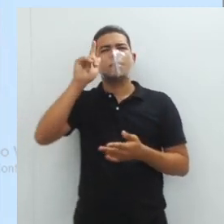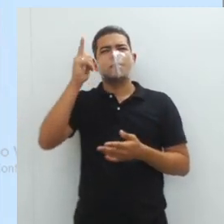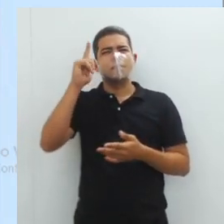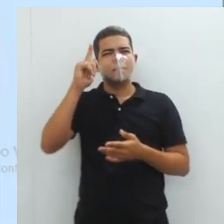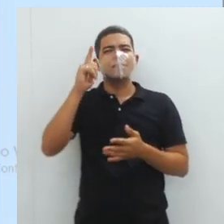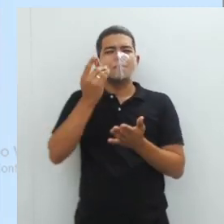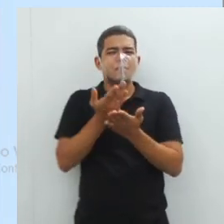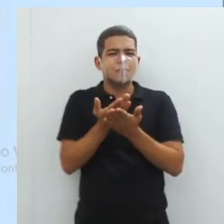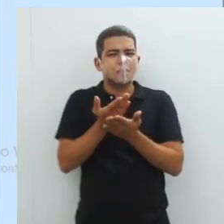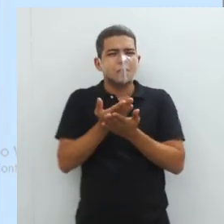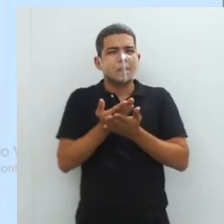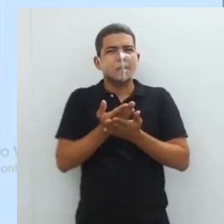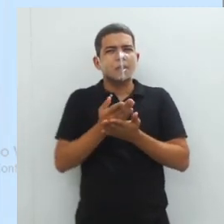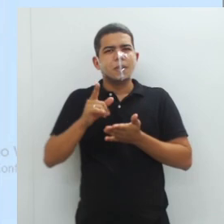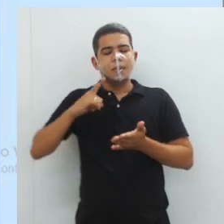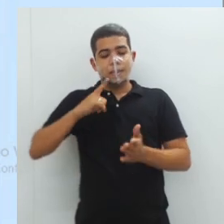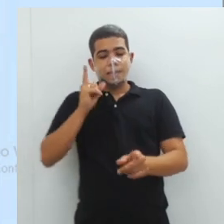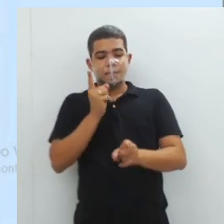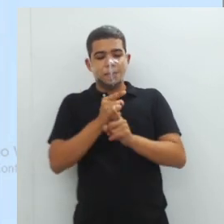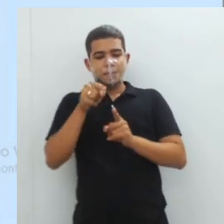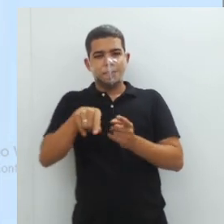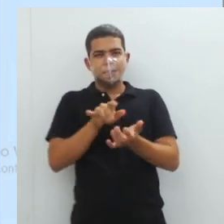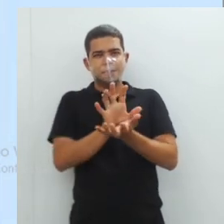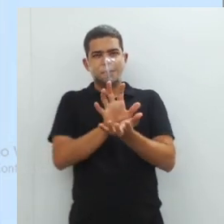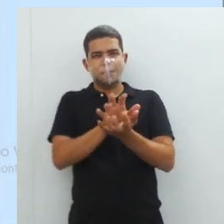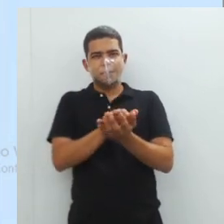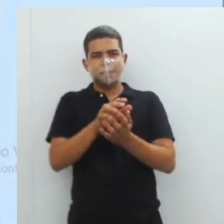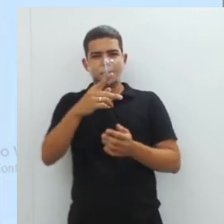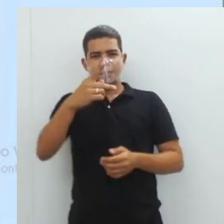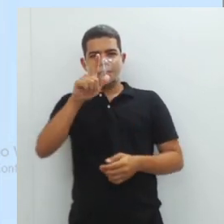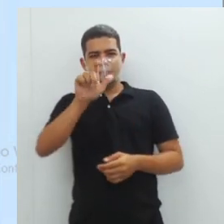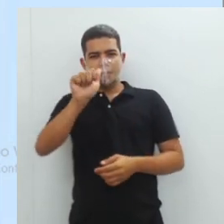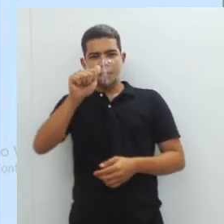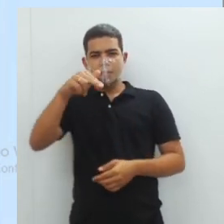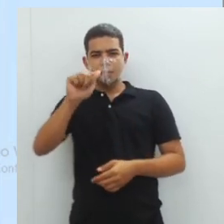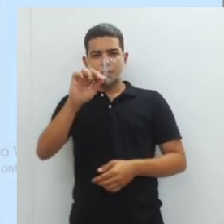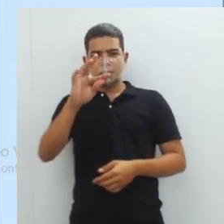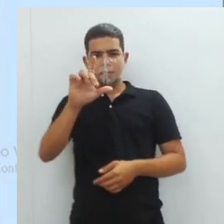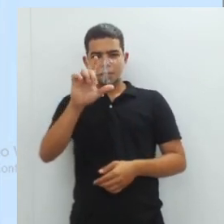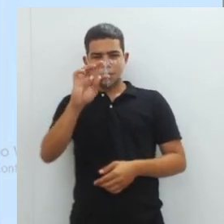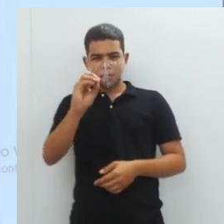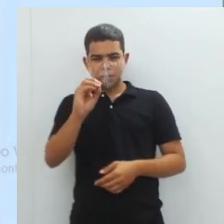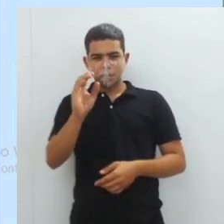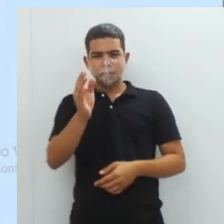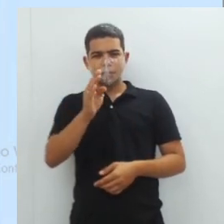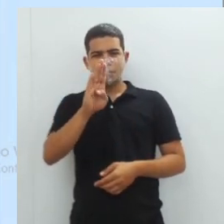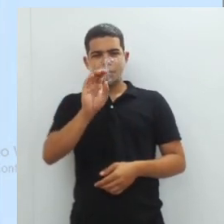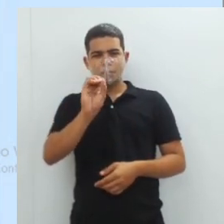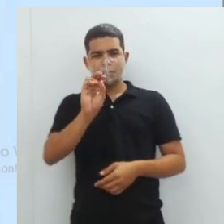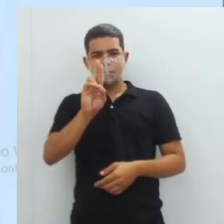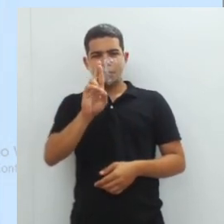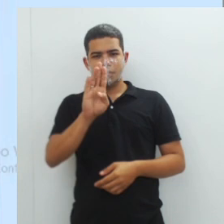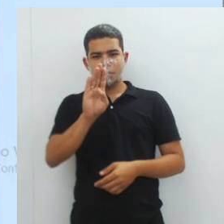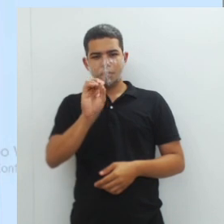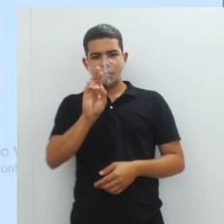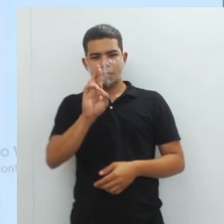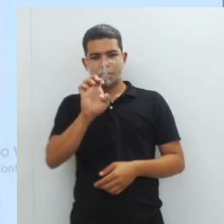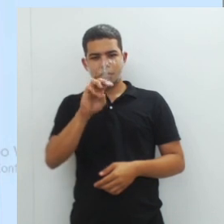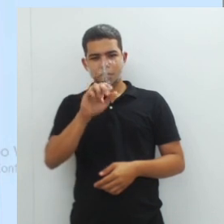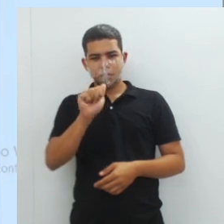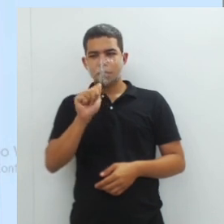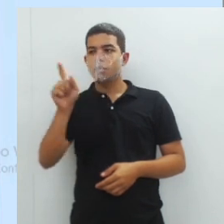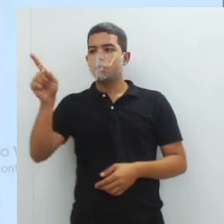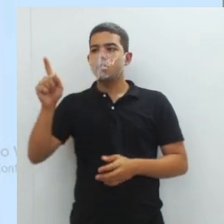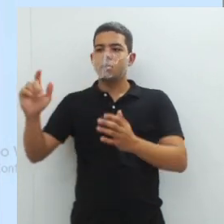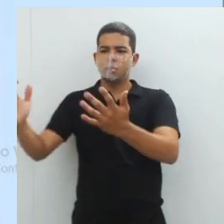geografia. Encontra-se aqui em Pernambuco o Planalto da Borborema. Esse planalto, ele barra as frentes úmidas que vêm do